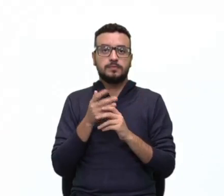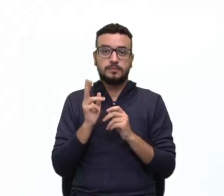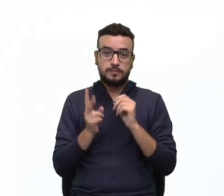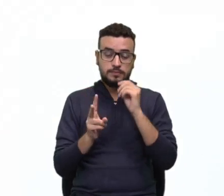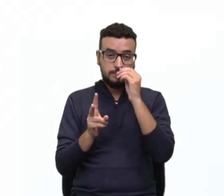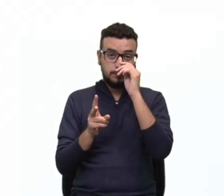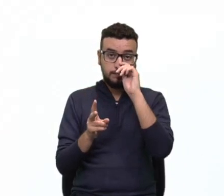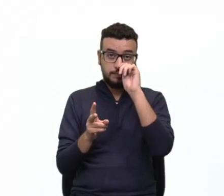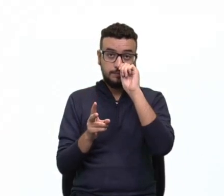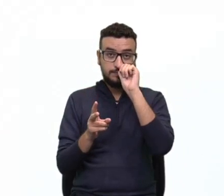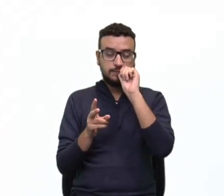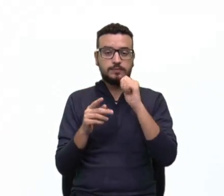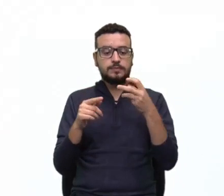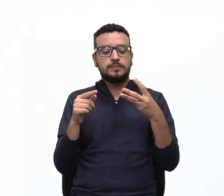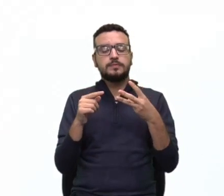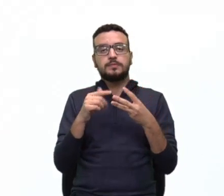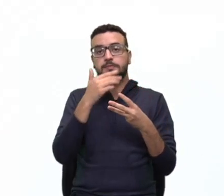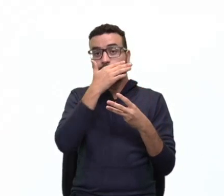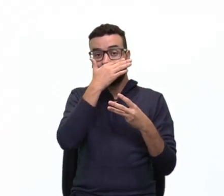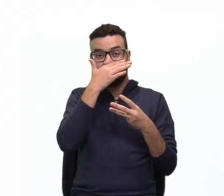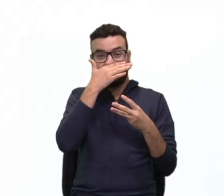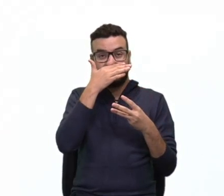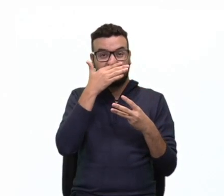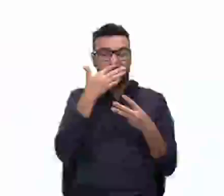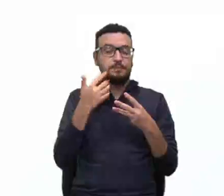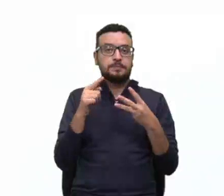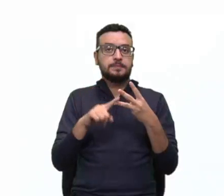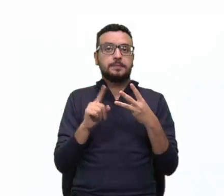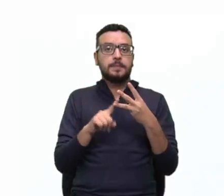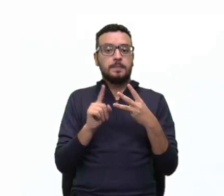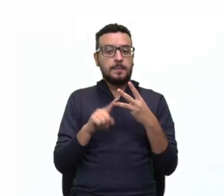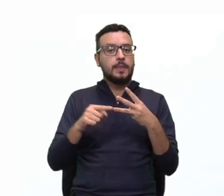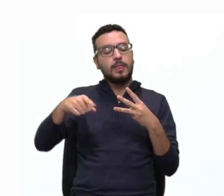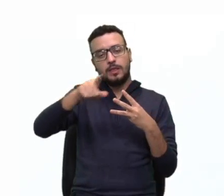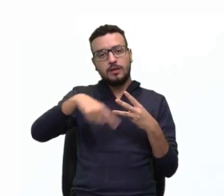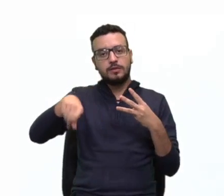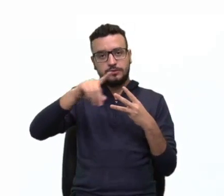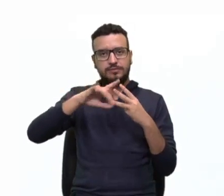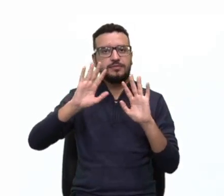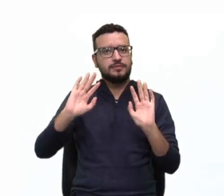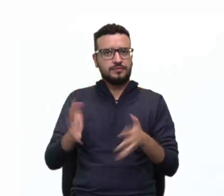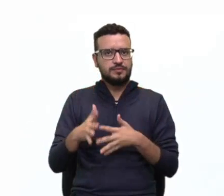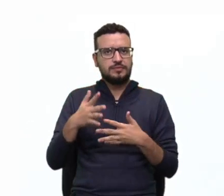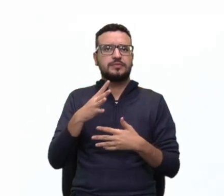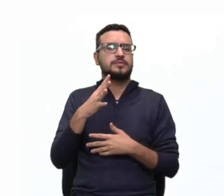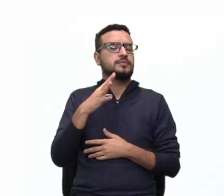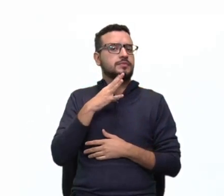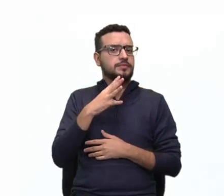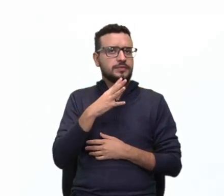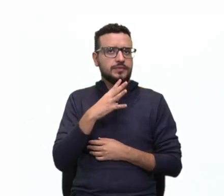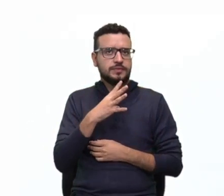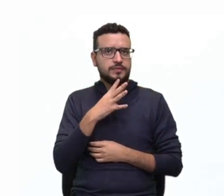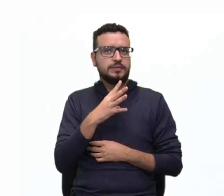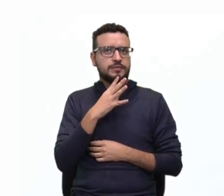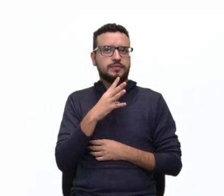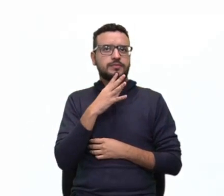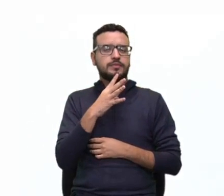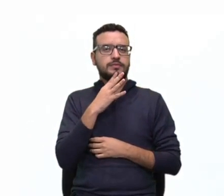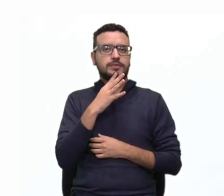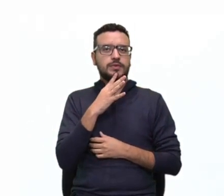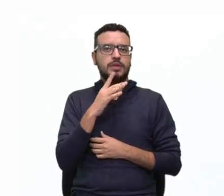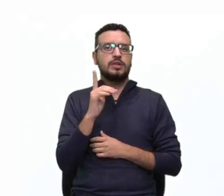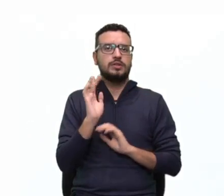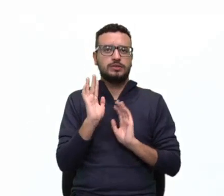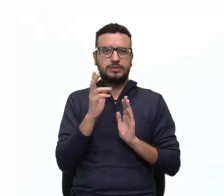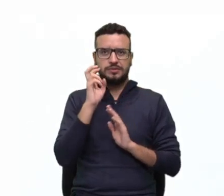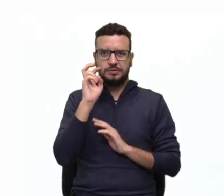Continuando, e agora fica um pouco mais claro para vocês, porque eu vou falar de uma articulação que vocês já ouviram falar, de uma estrutura que